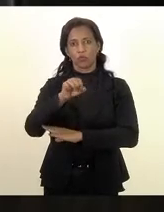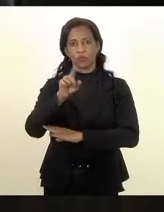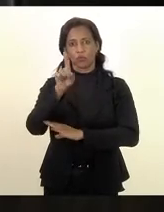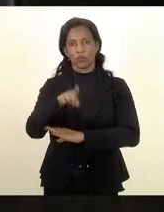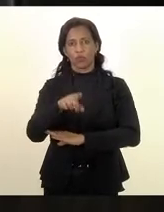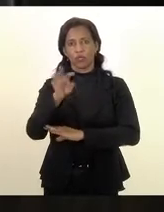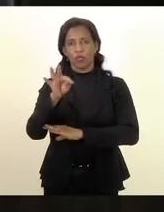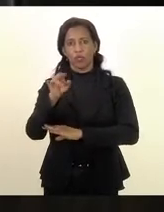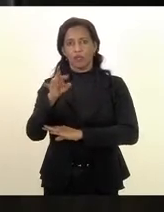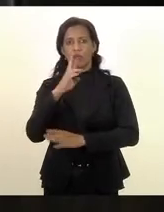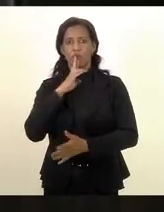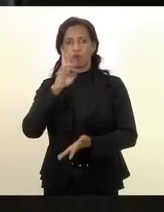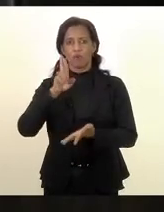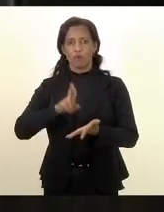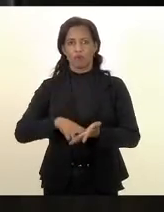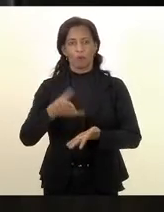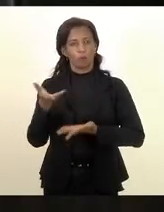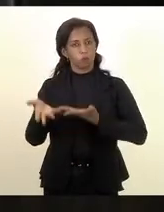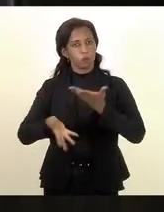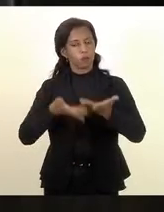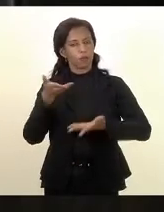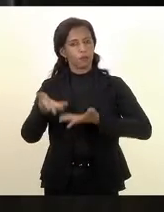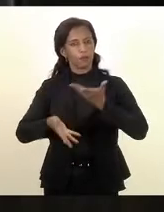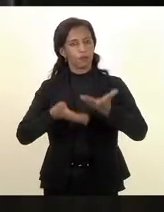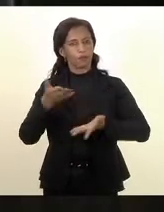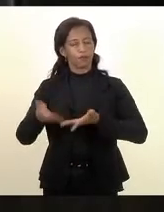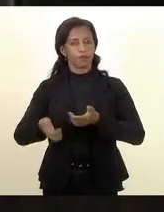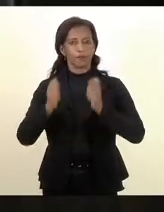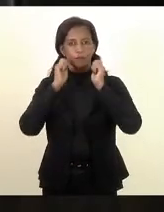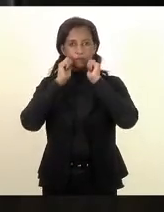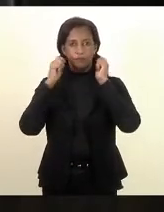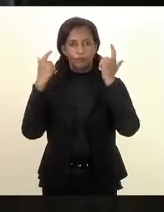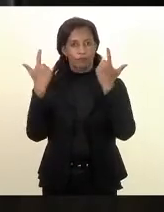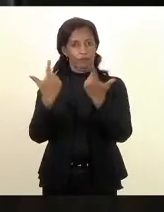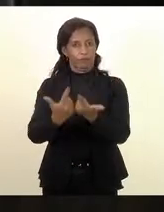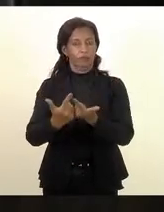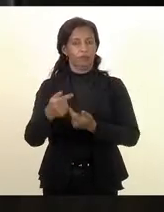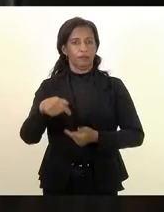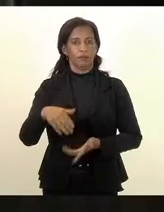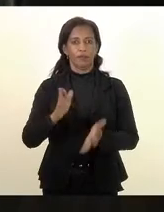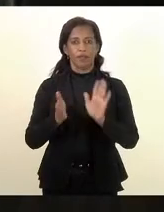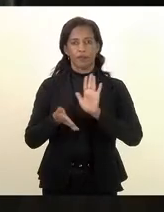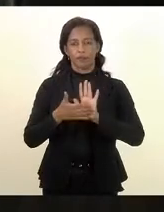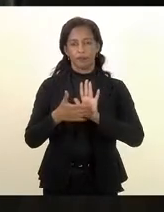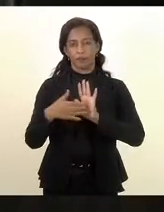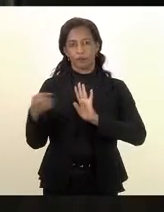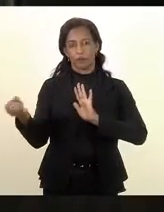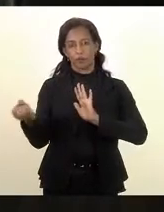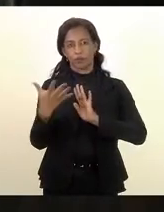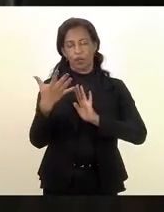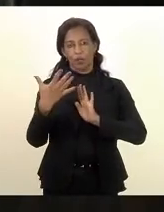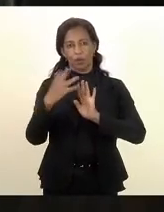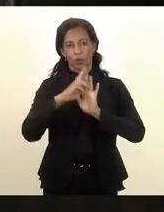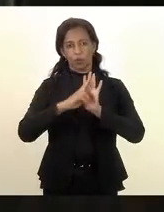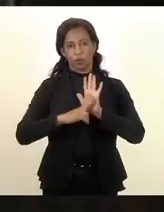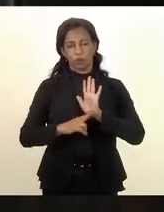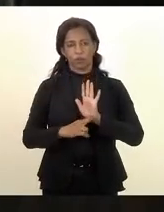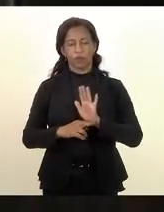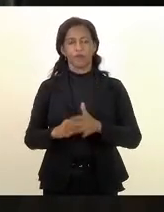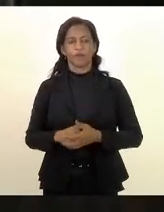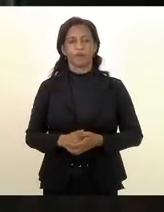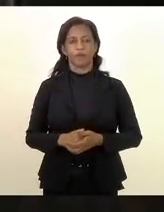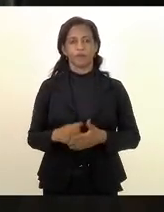em reconhecimento a sua dedicação ao Legislativo Fluminense parecendo a comissão de normas internas e proposições